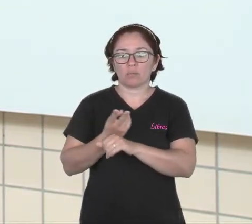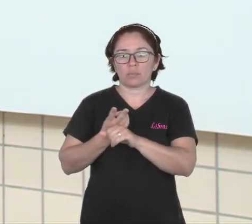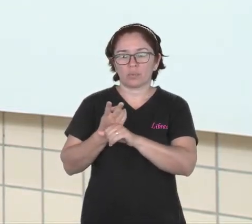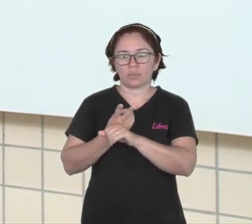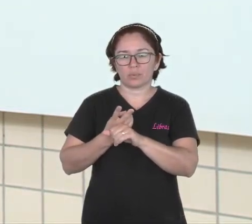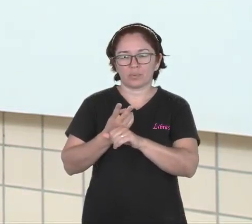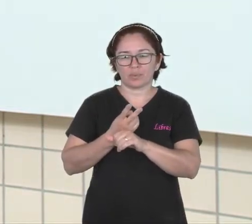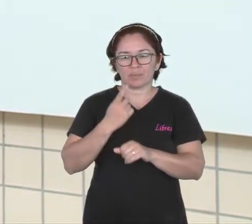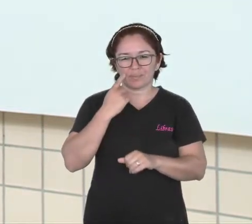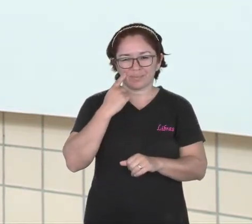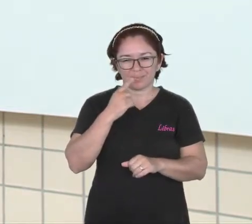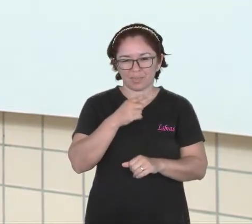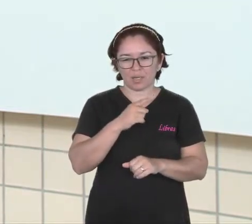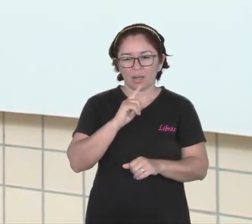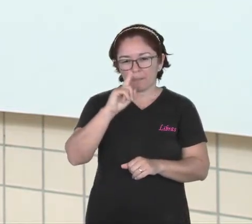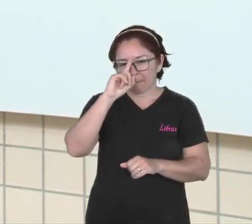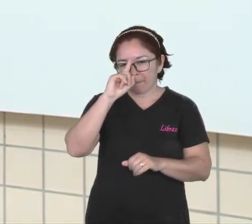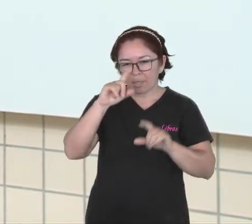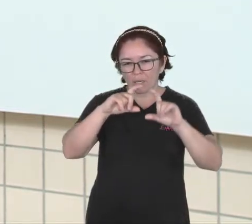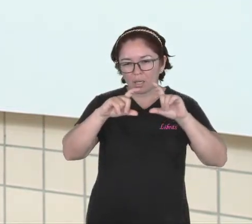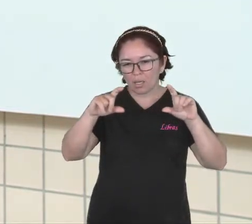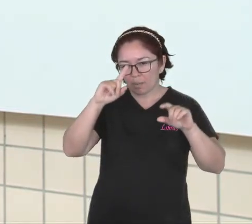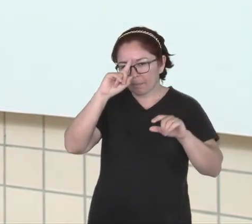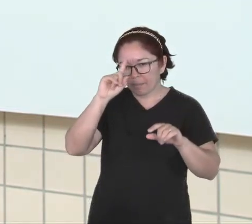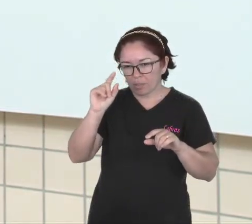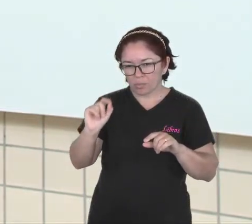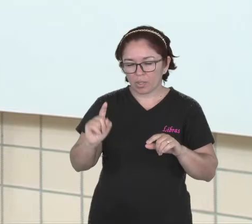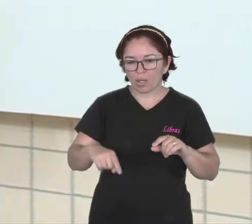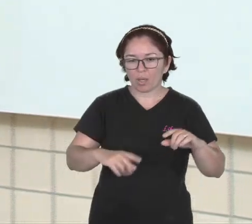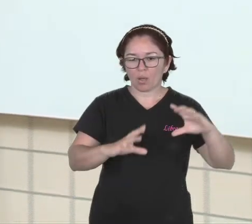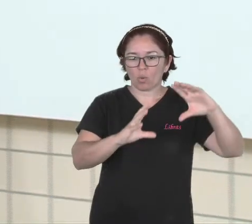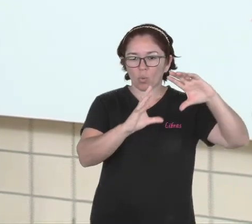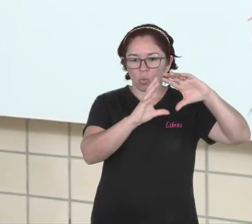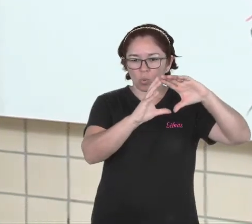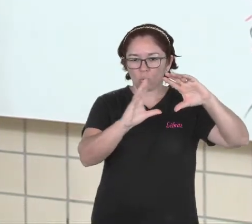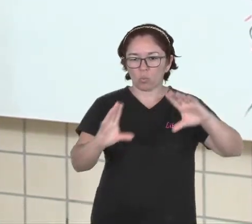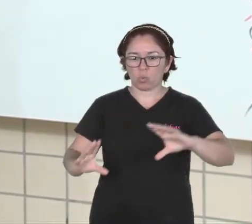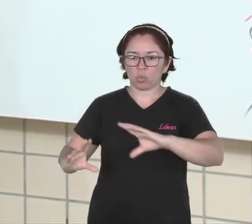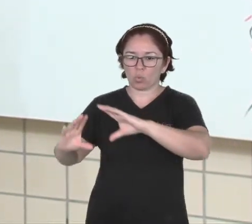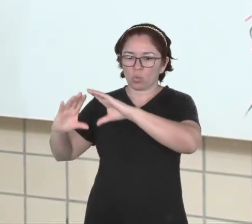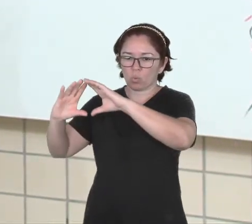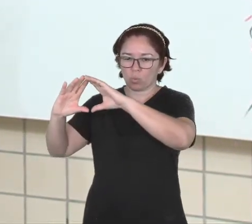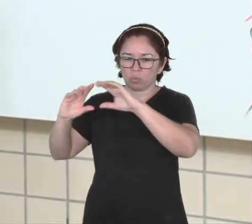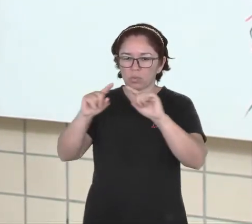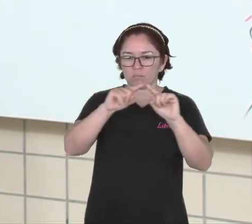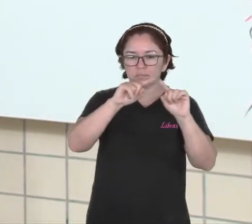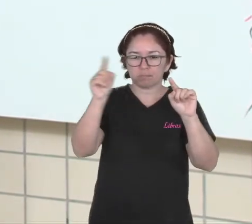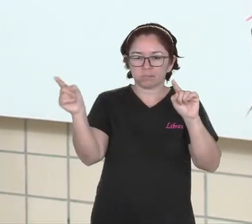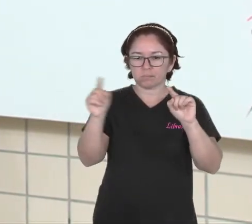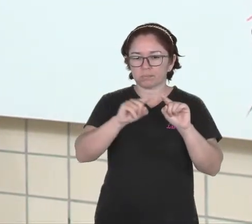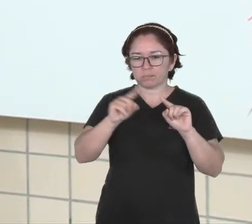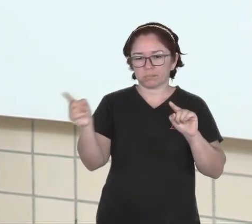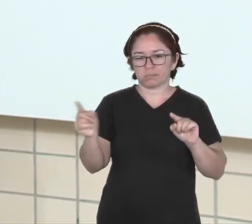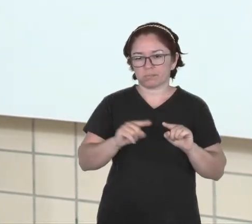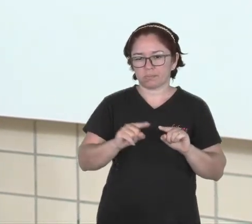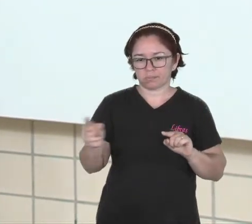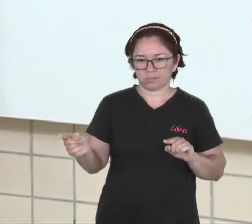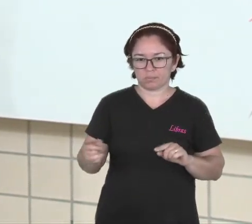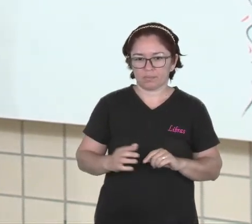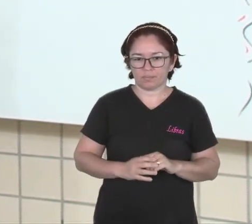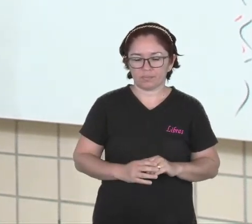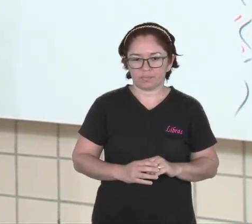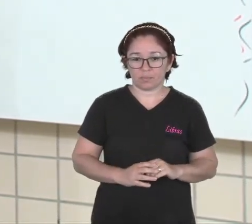do A para o B. Então a minha análise é feita assim, ó. Esse é o conjunto de